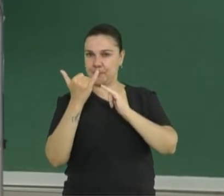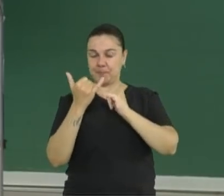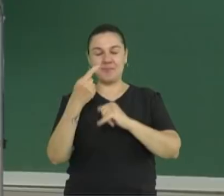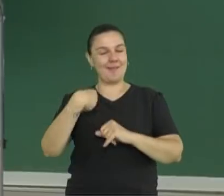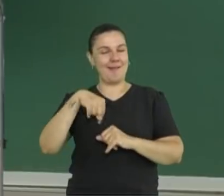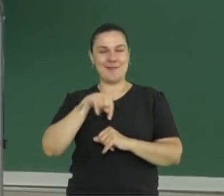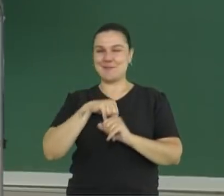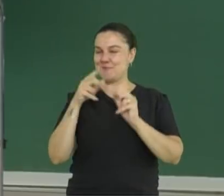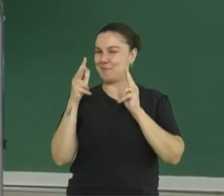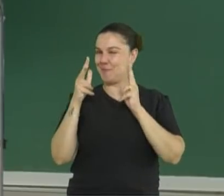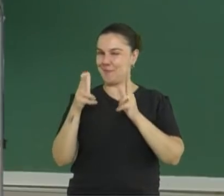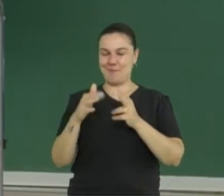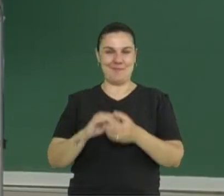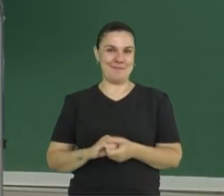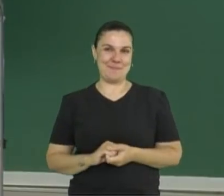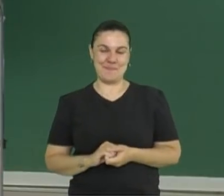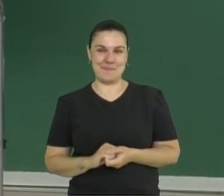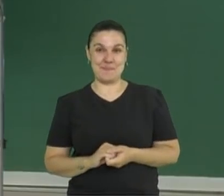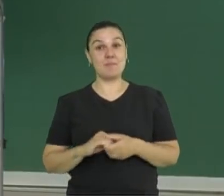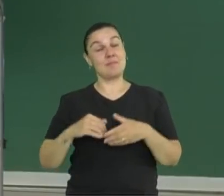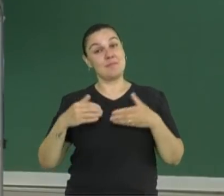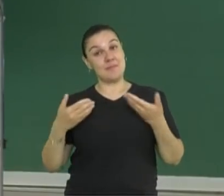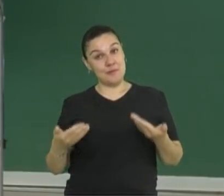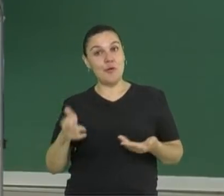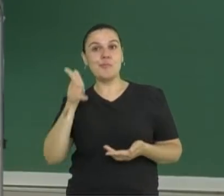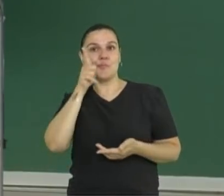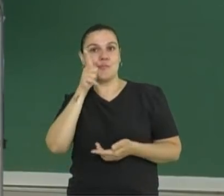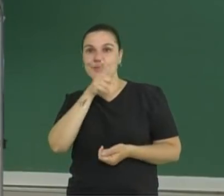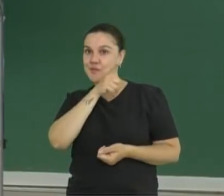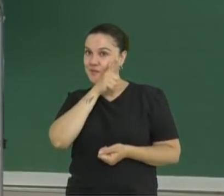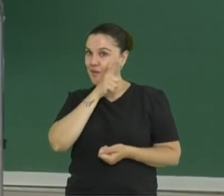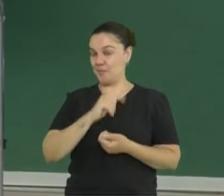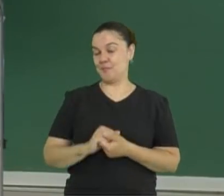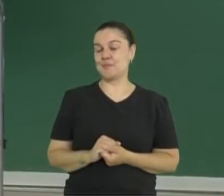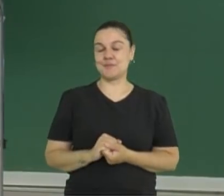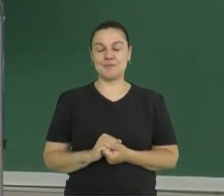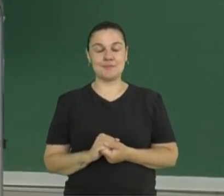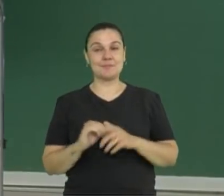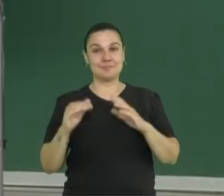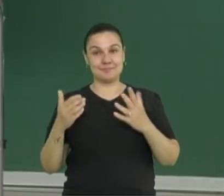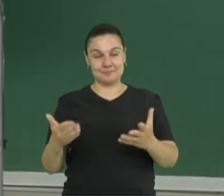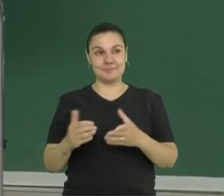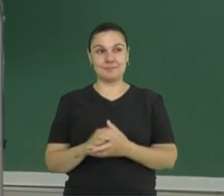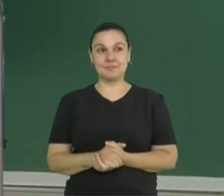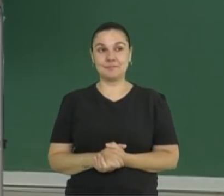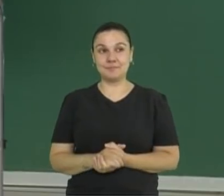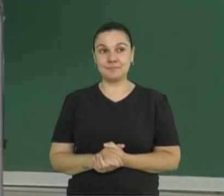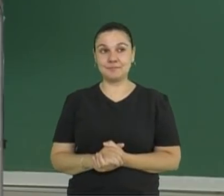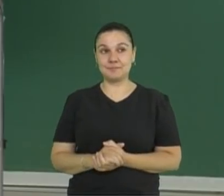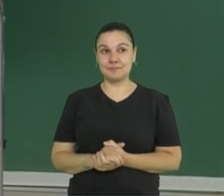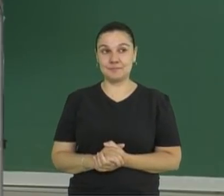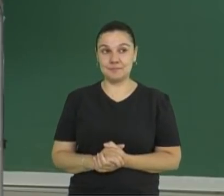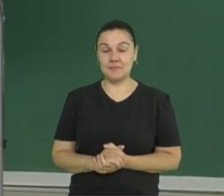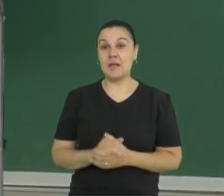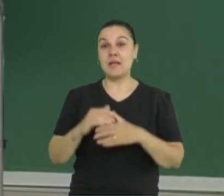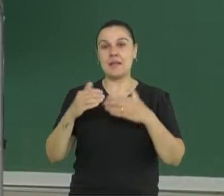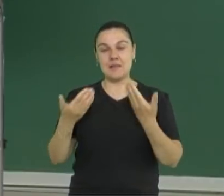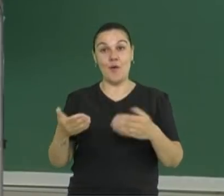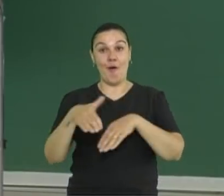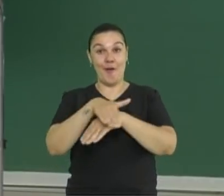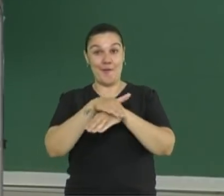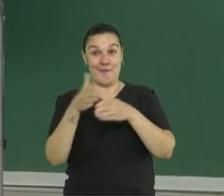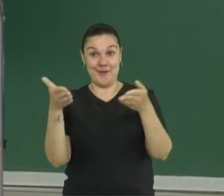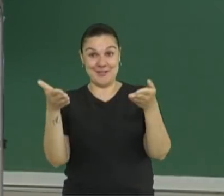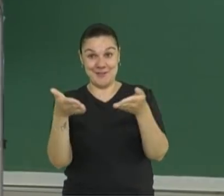nós não somos exatamente iguais, salvo os gêmeos, os irmãos gêmeos. Então, o nosso papo, a